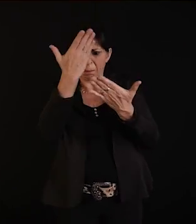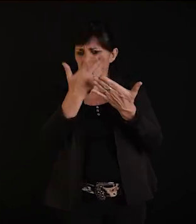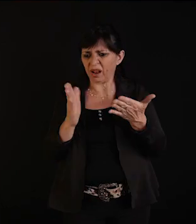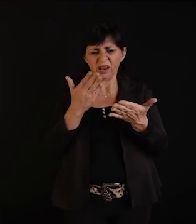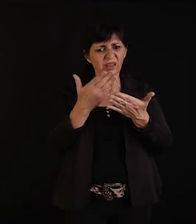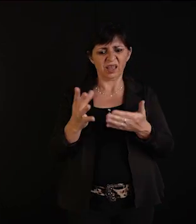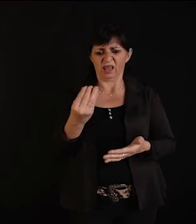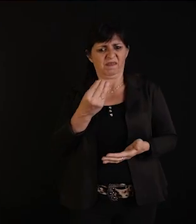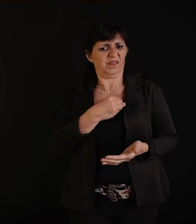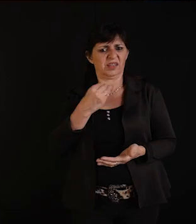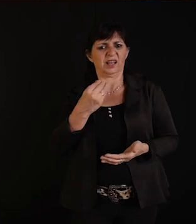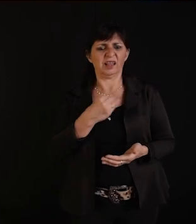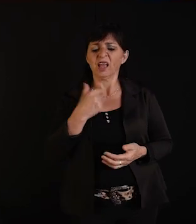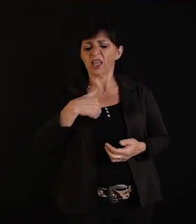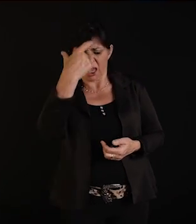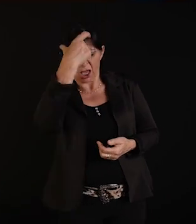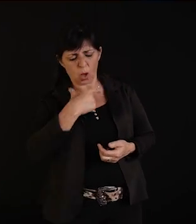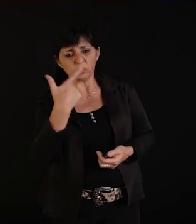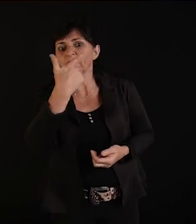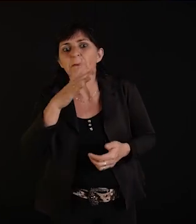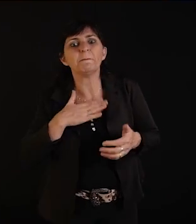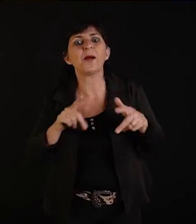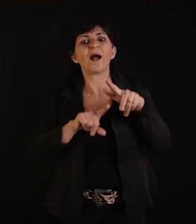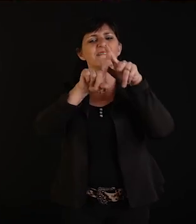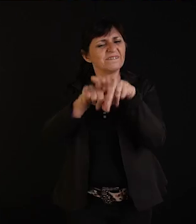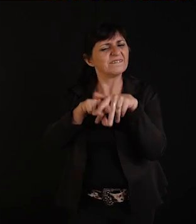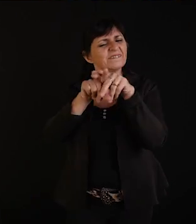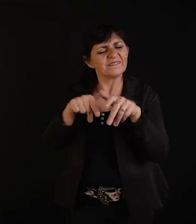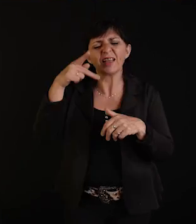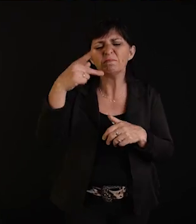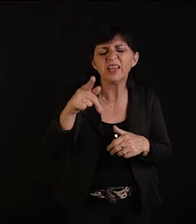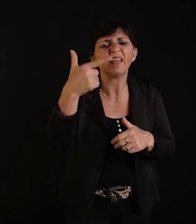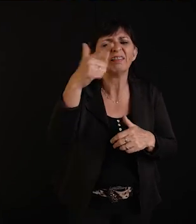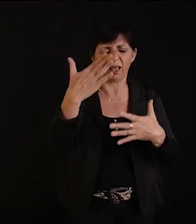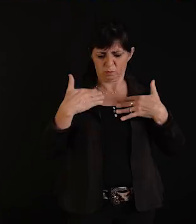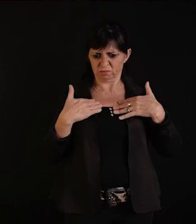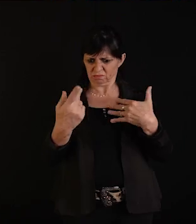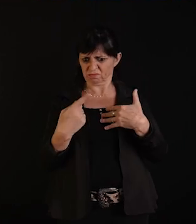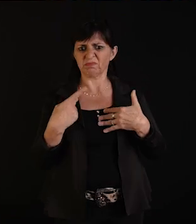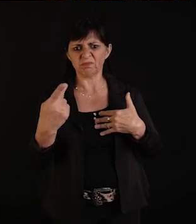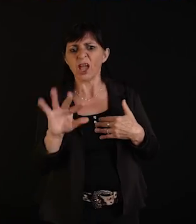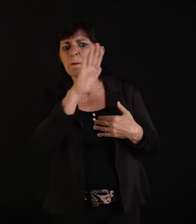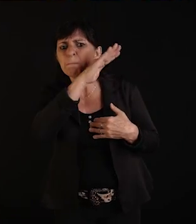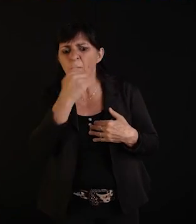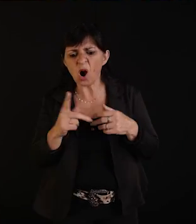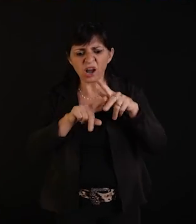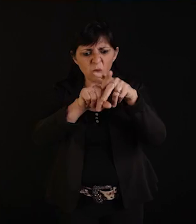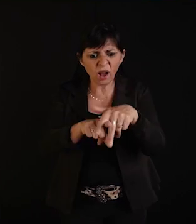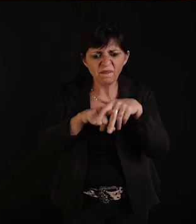pelo capim. Quem sou eu sem meu cavalo, e será dele sem mim? Pois quando morre